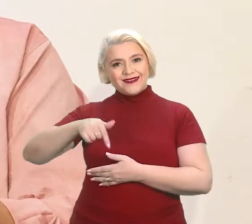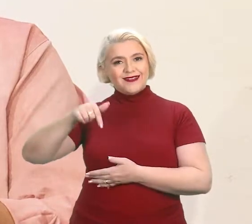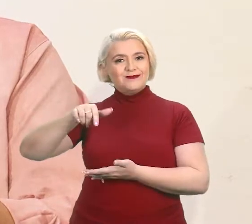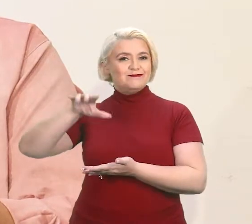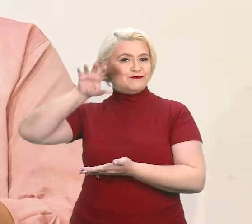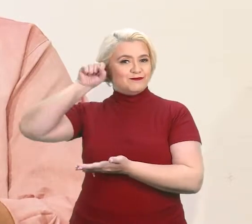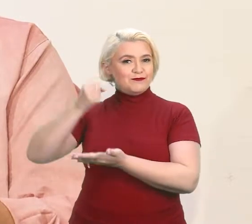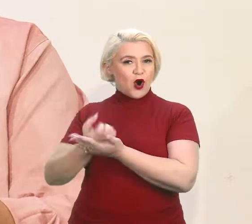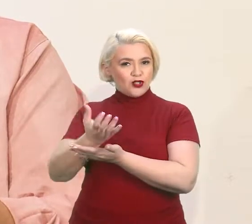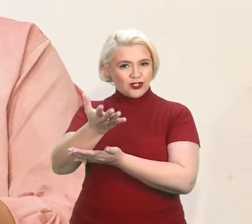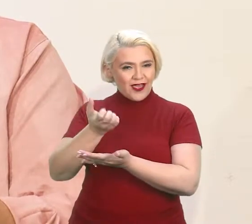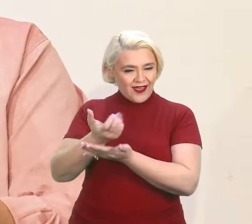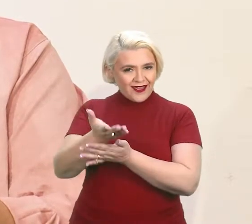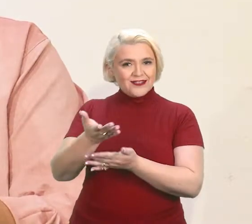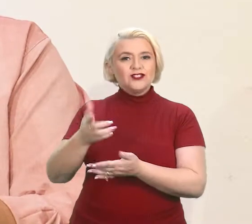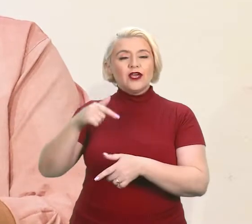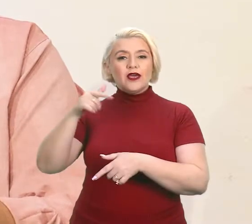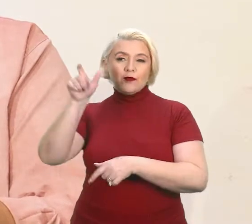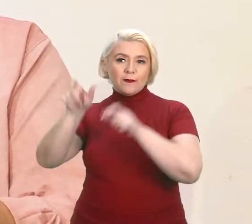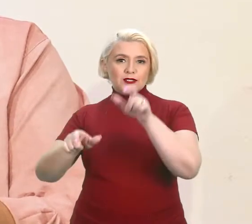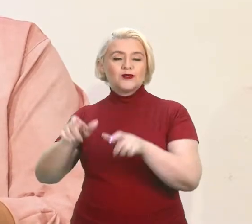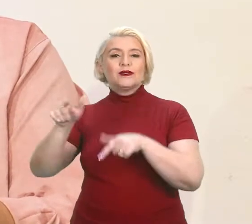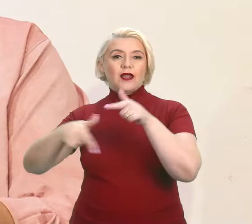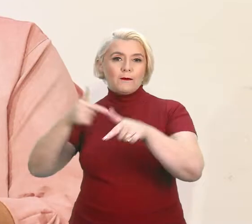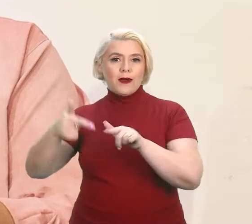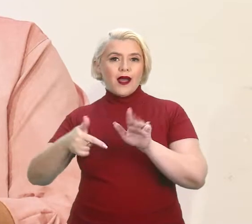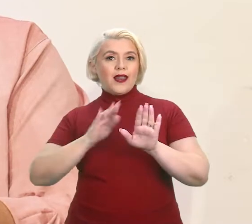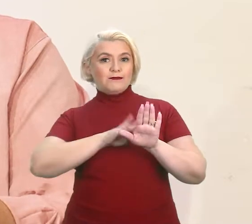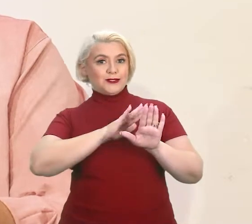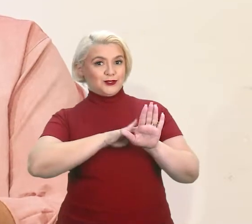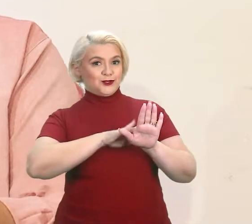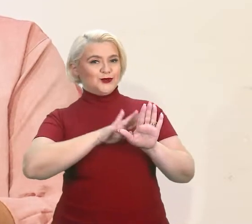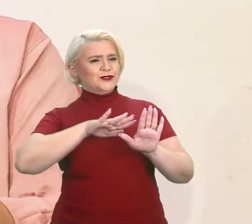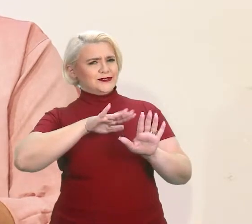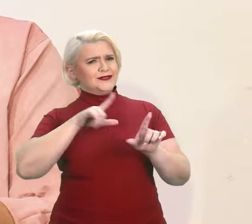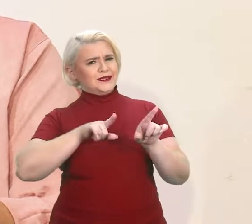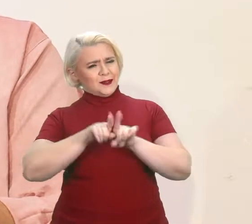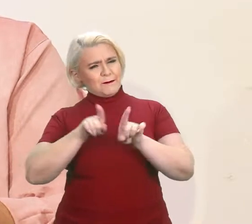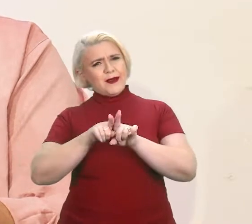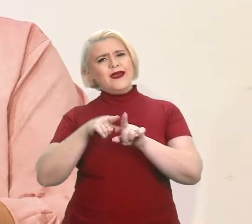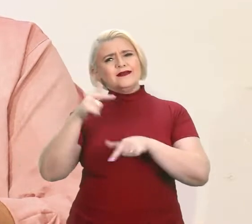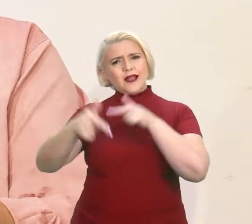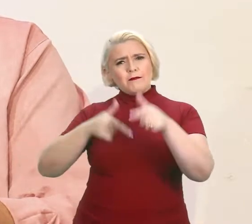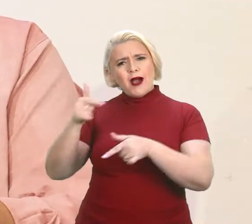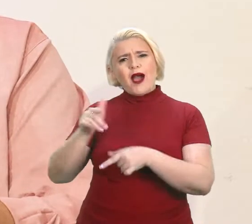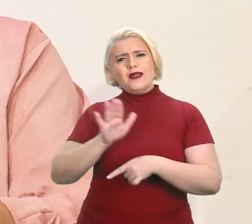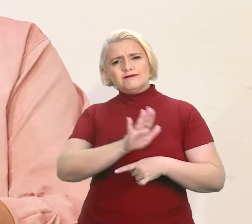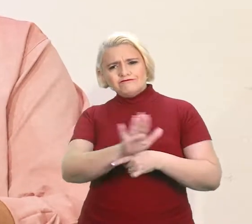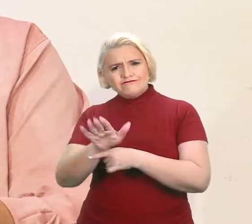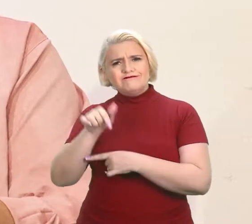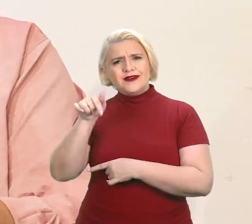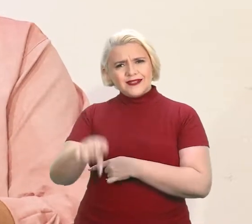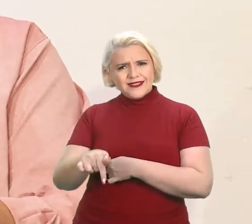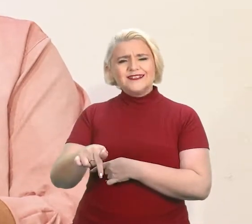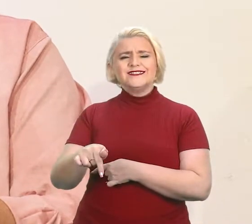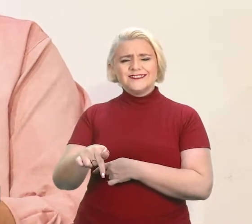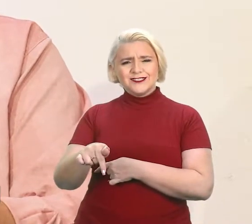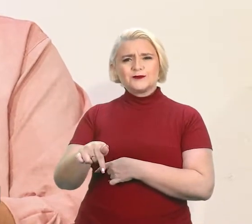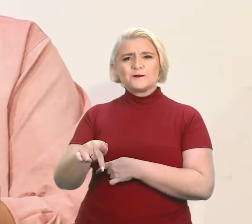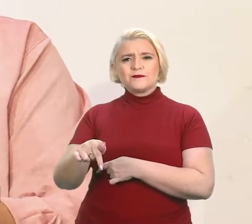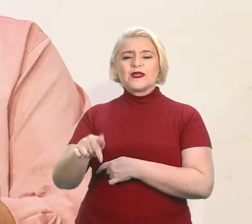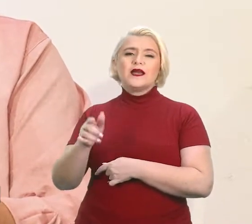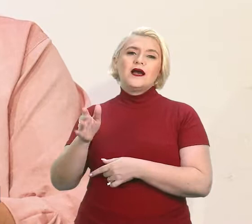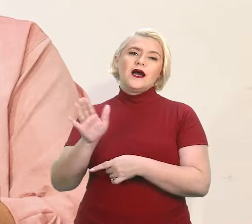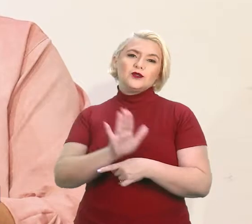pessoa que trabalha aqui nos bastidores, está sempre aí emprestando os seus serviços, né? Acessibilizando